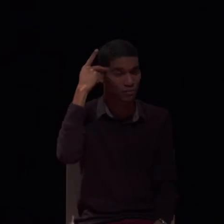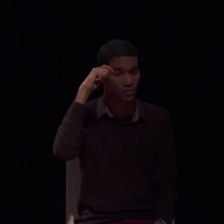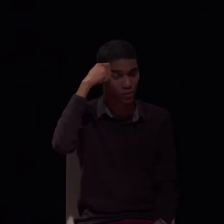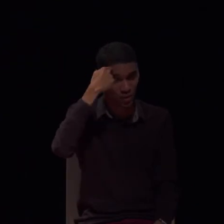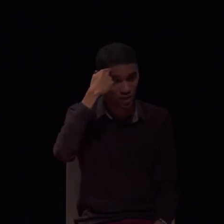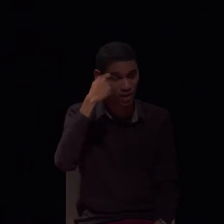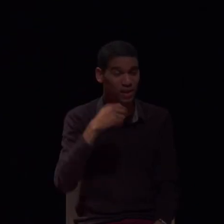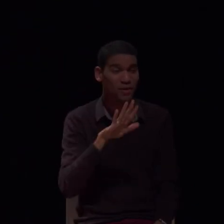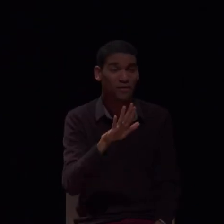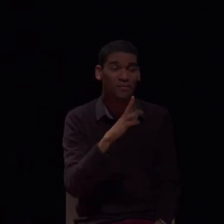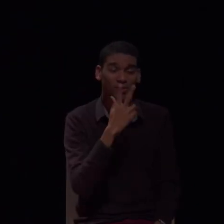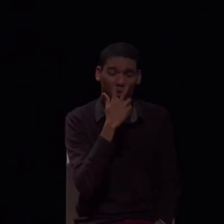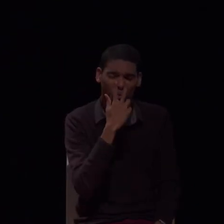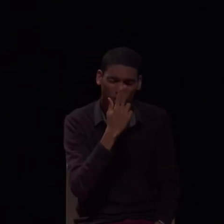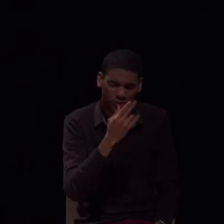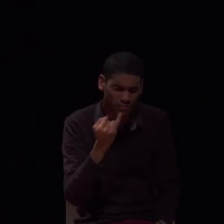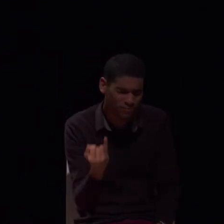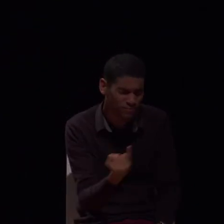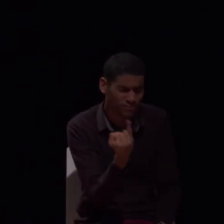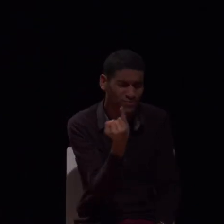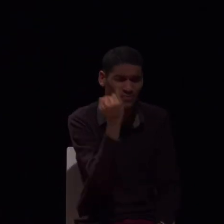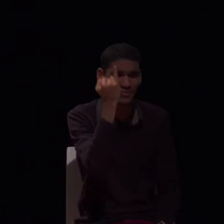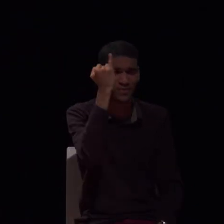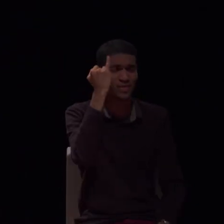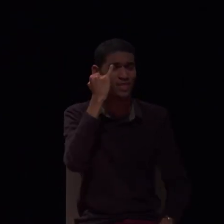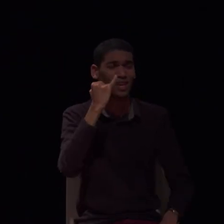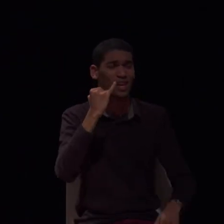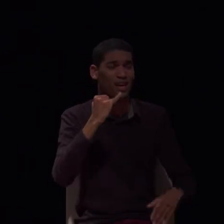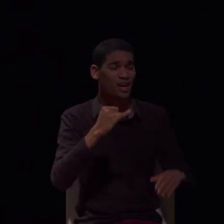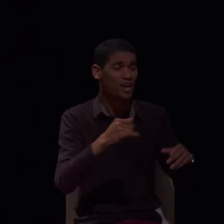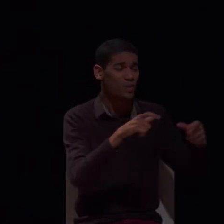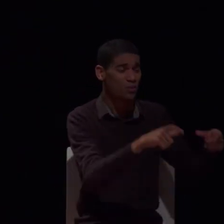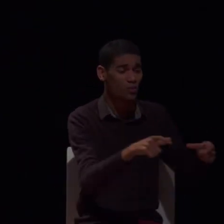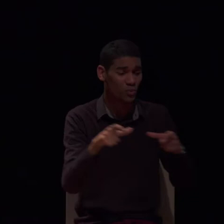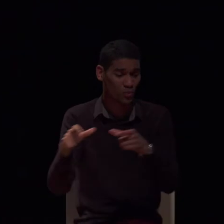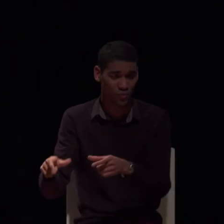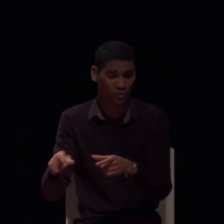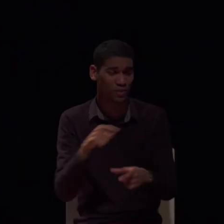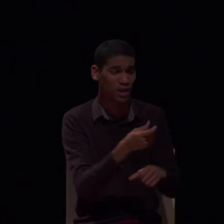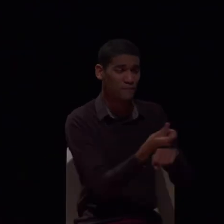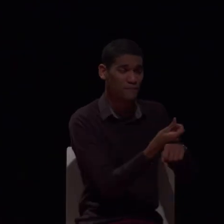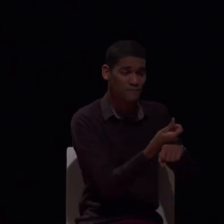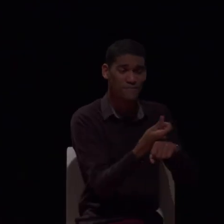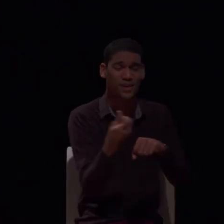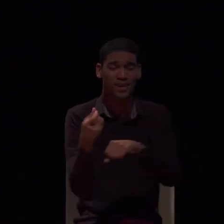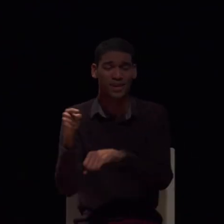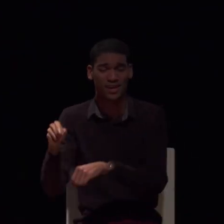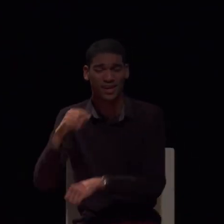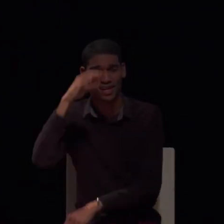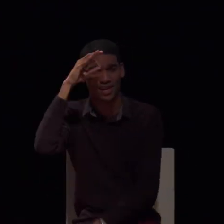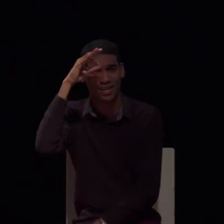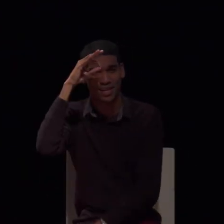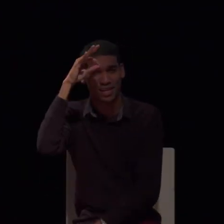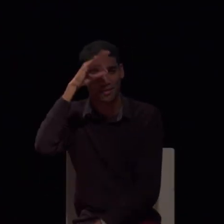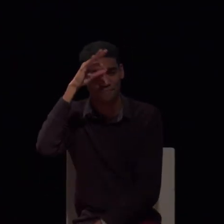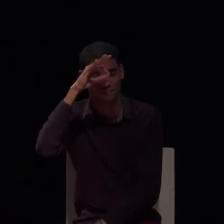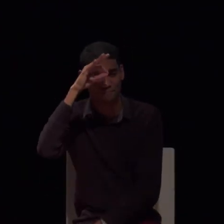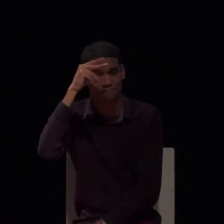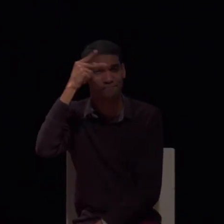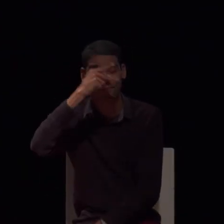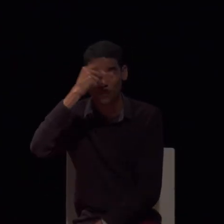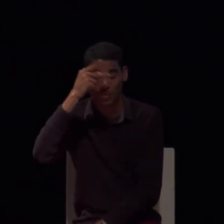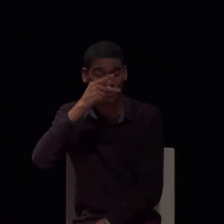importante eu acho que a gente é o desenvolvimento nesses dois lugares na penha e em perus de uma comunidade e articulada